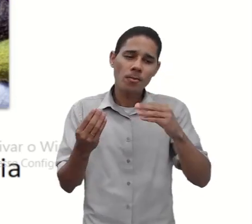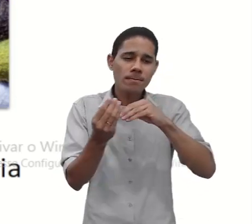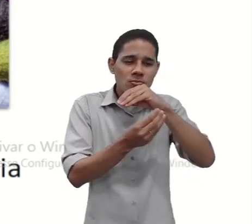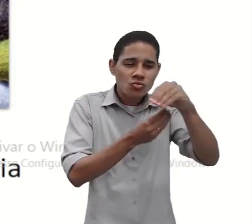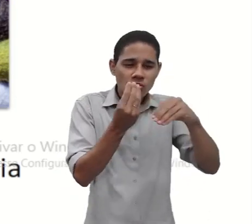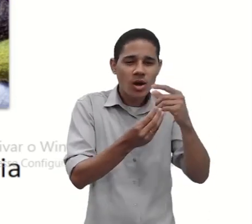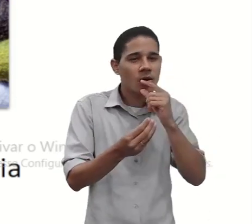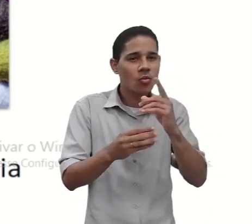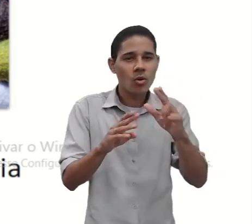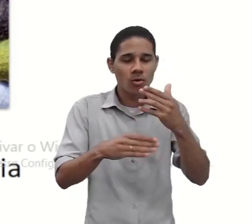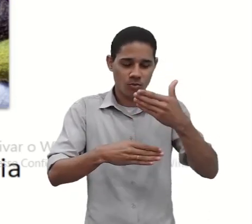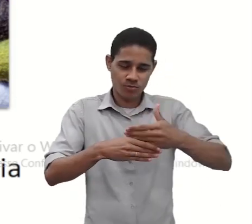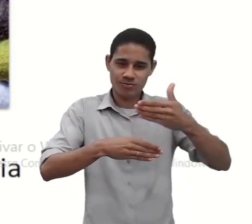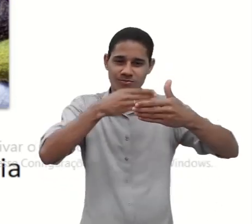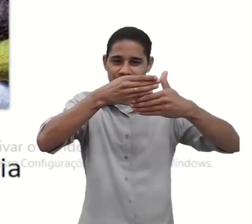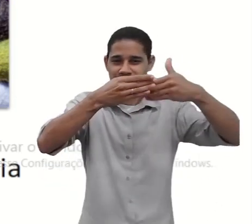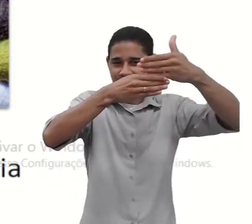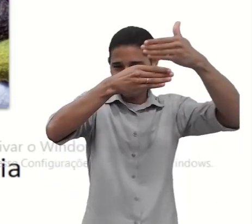parede de tijolos.